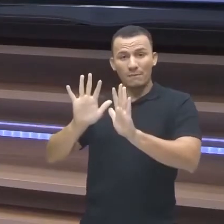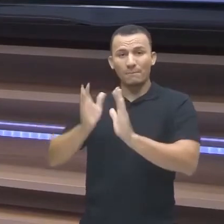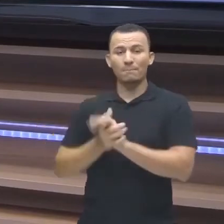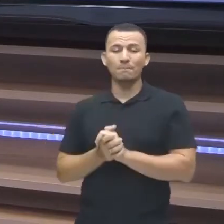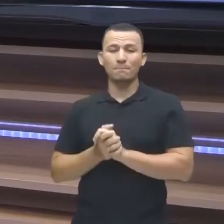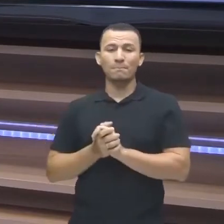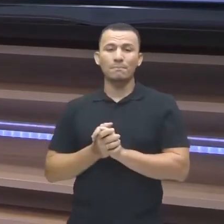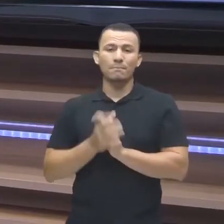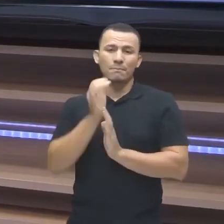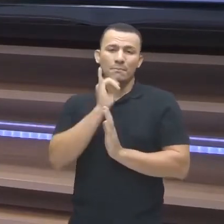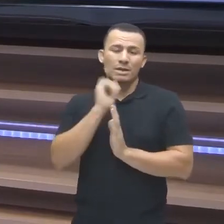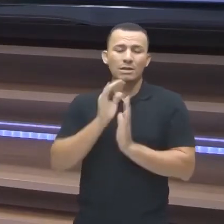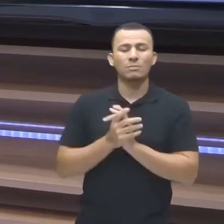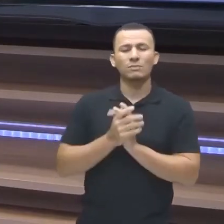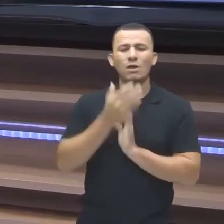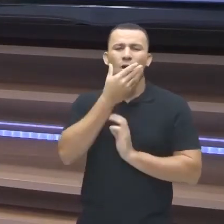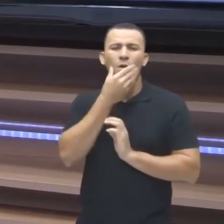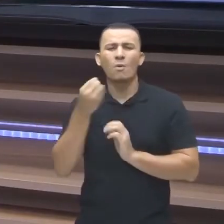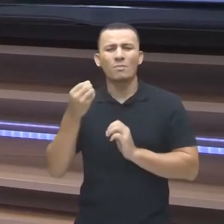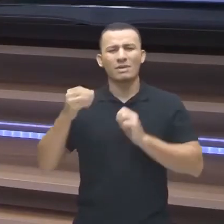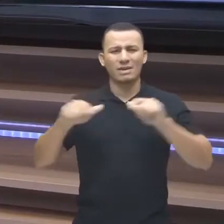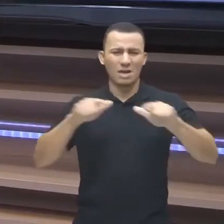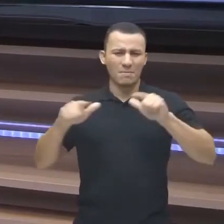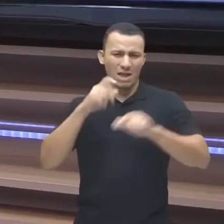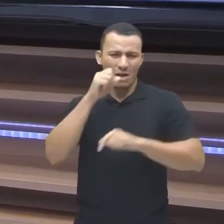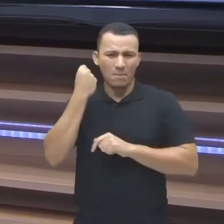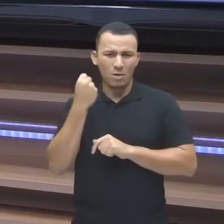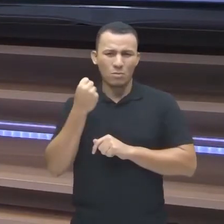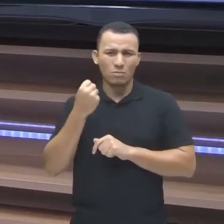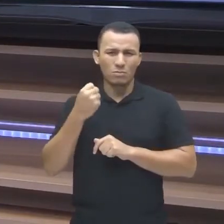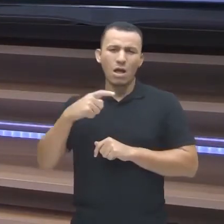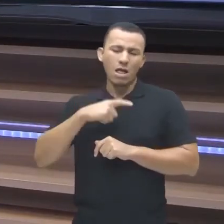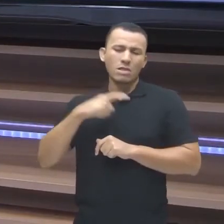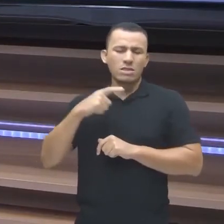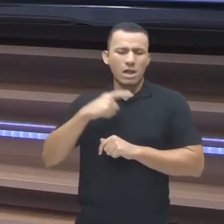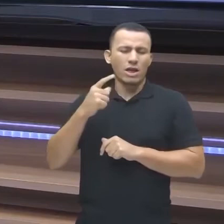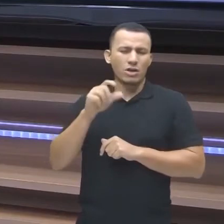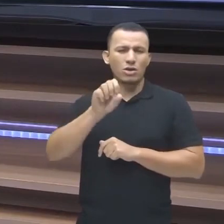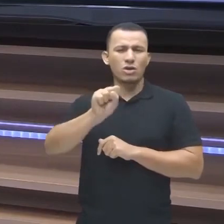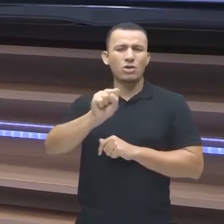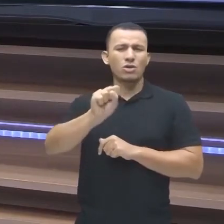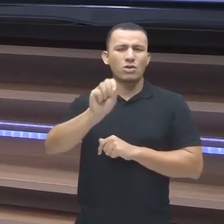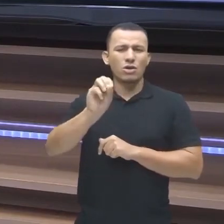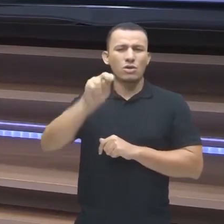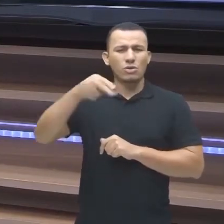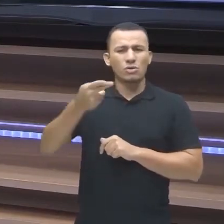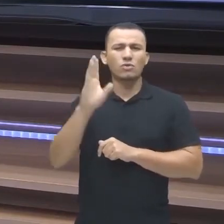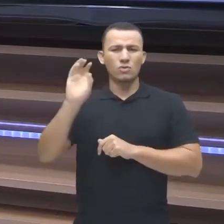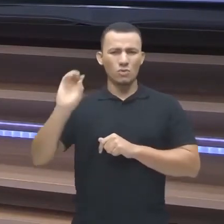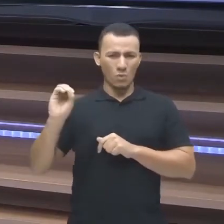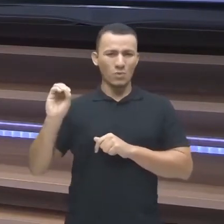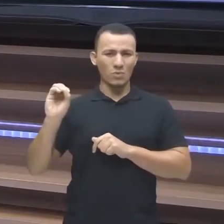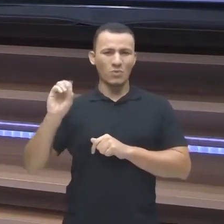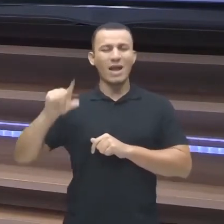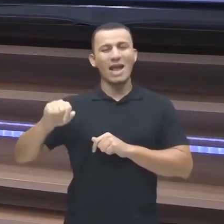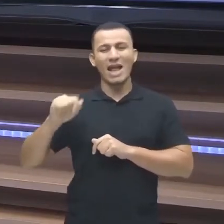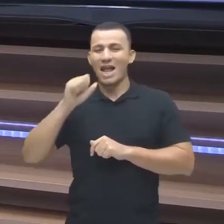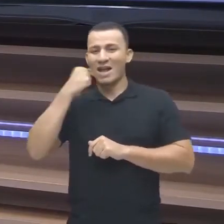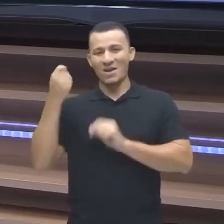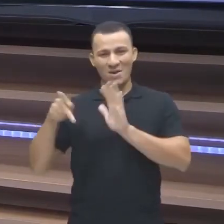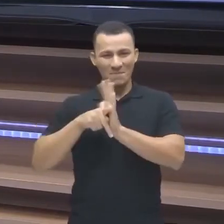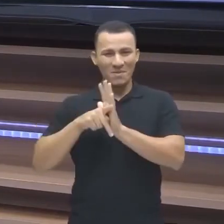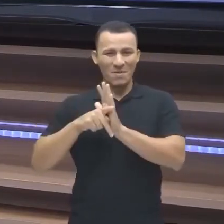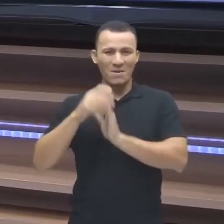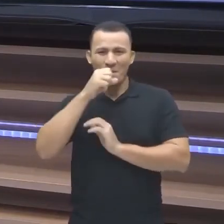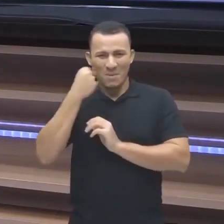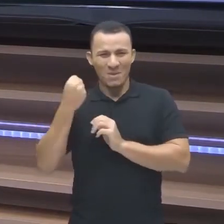padeiro lá na sua padaria falasse assim, eu tenho um sonho, e aí... Não tem significado diferente dependendo do contexto? Então, o